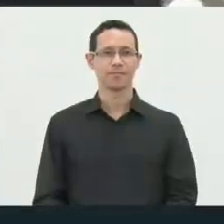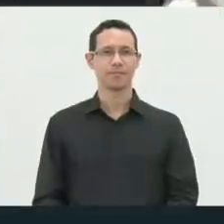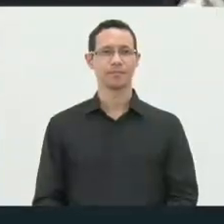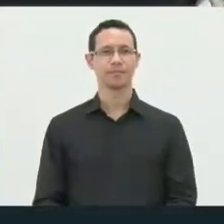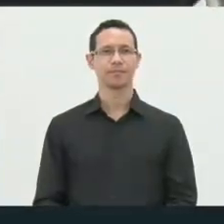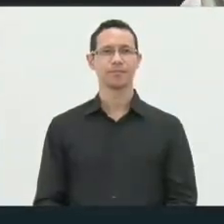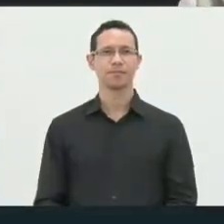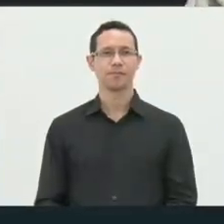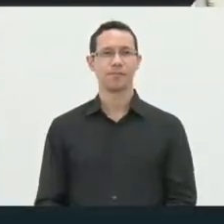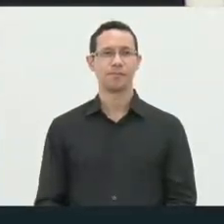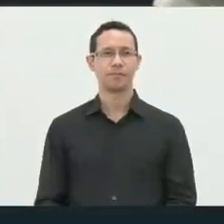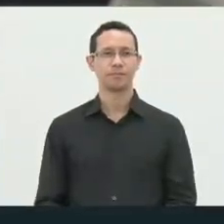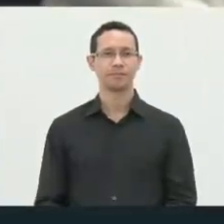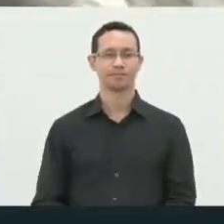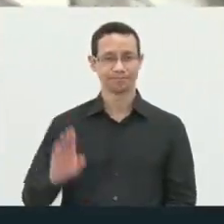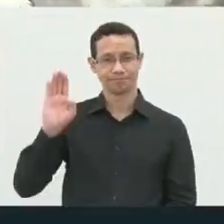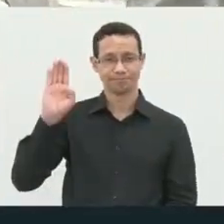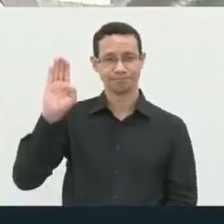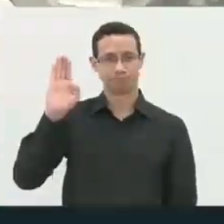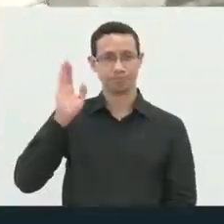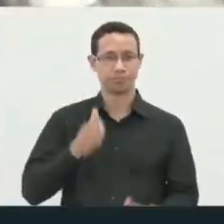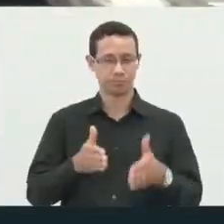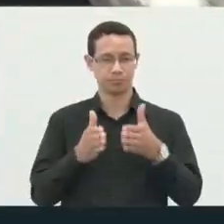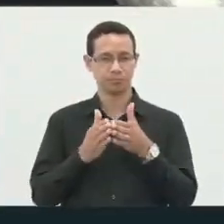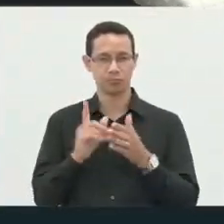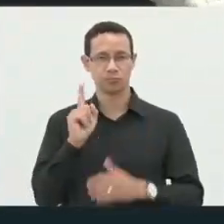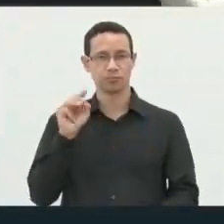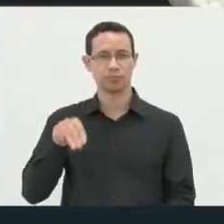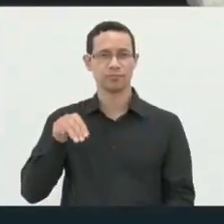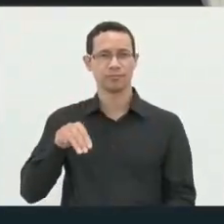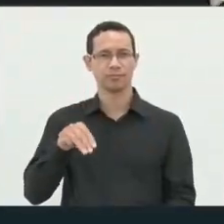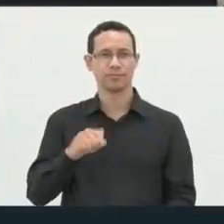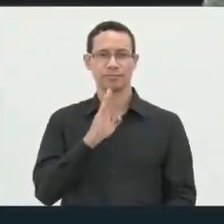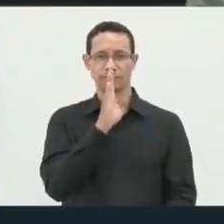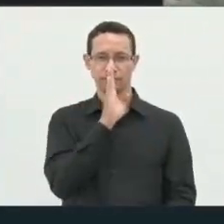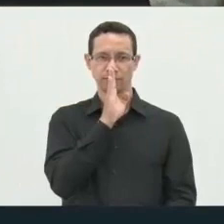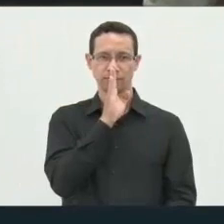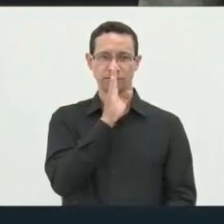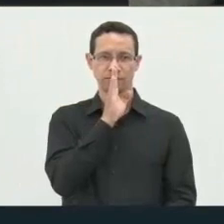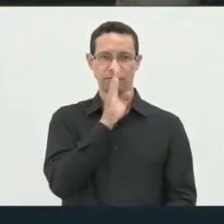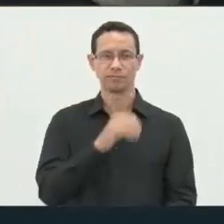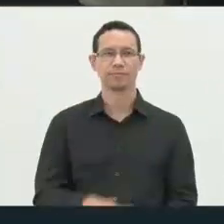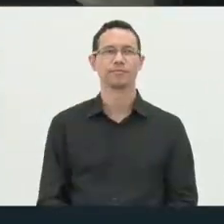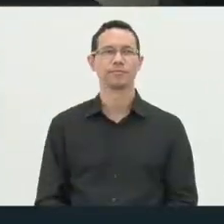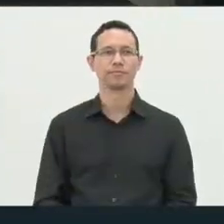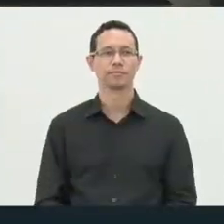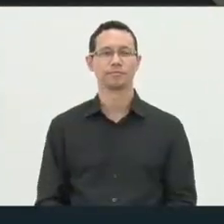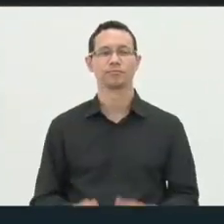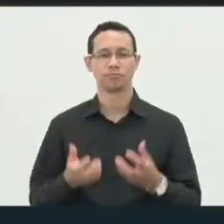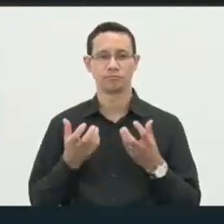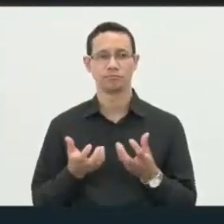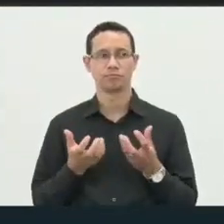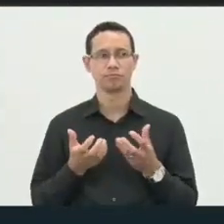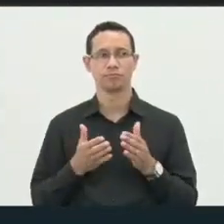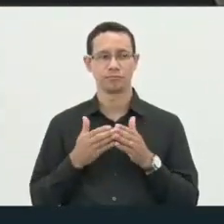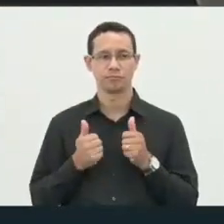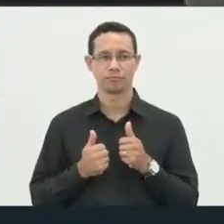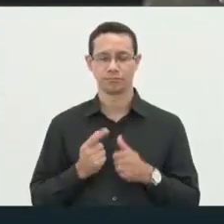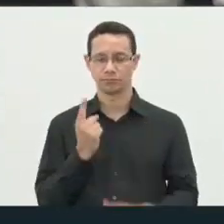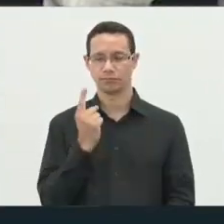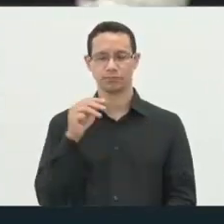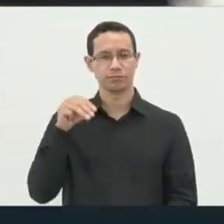senhor de silêncio Eu gostaria de pedir um minuto de